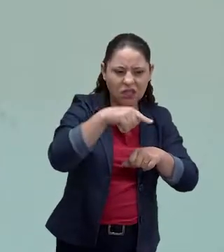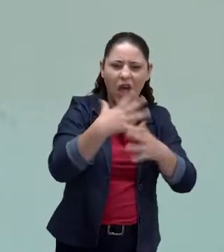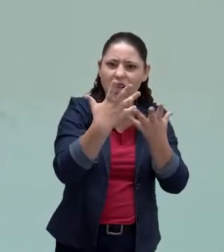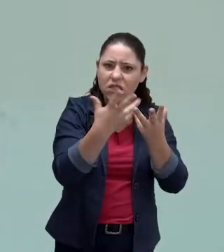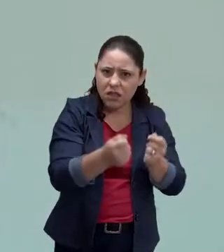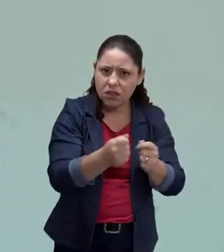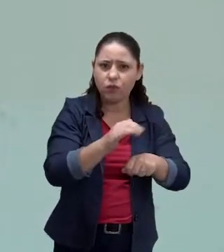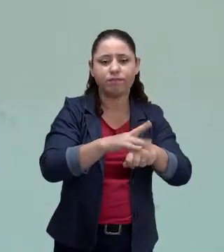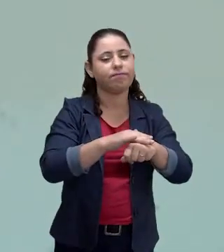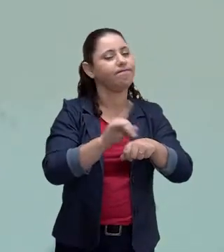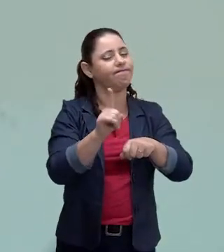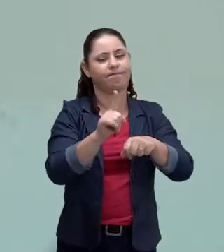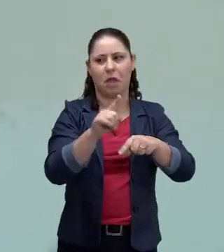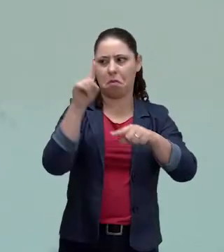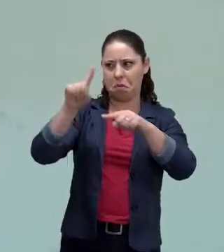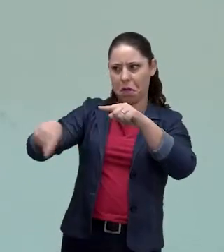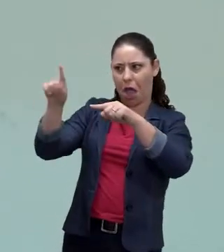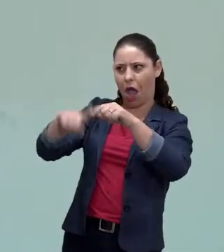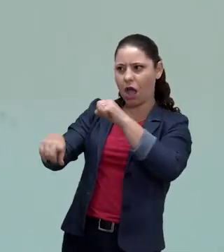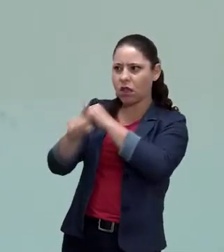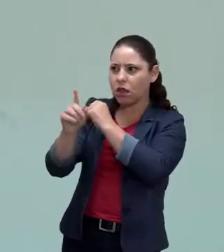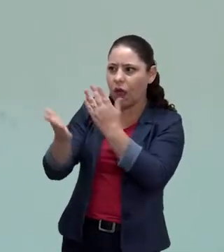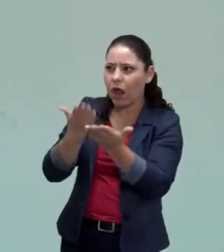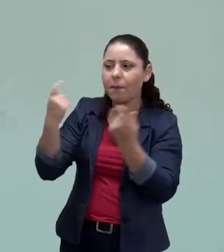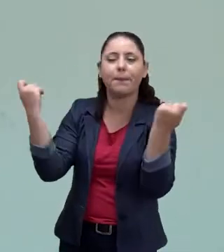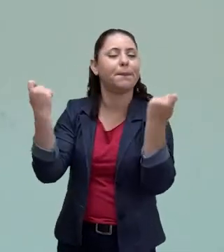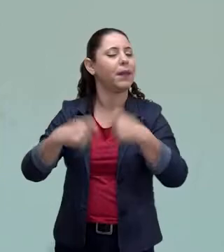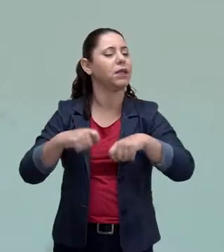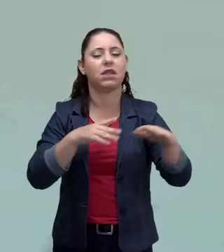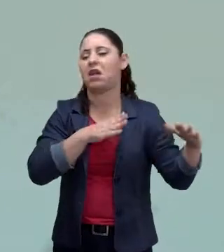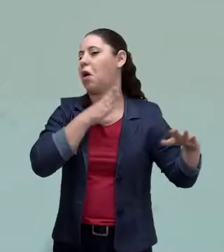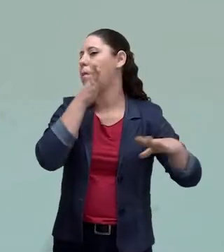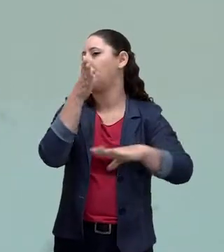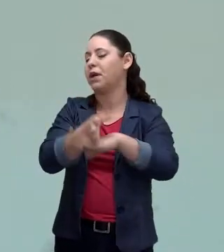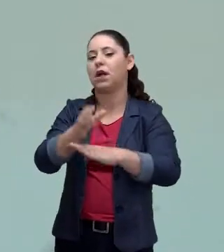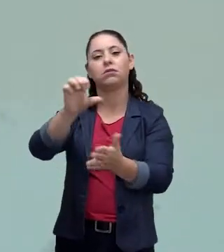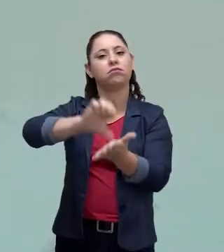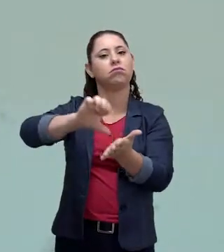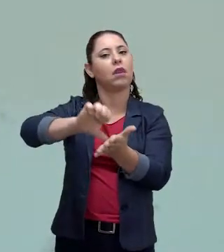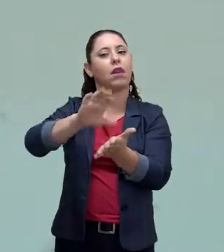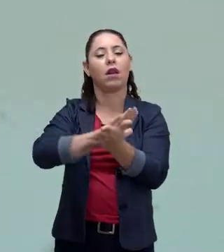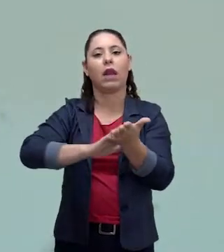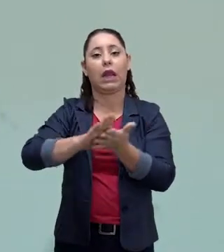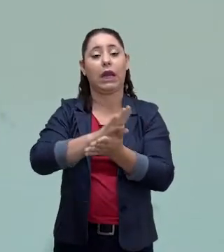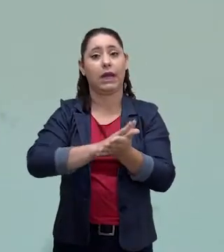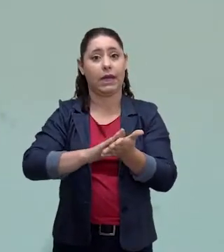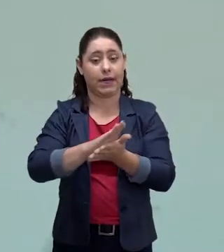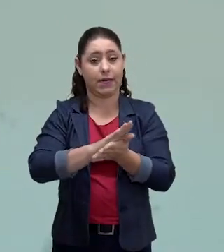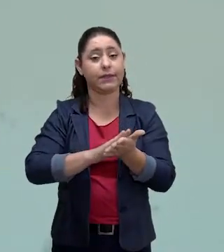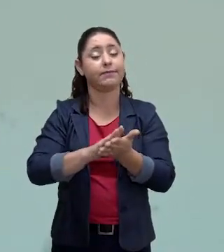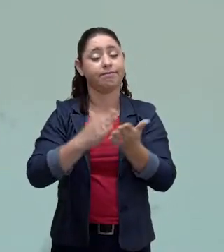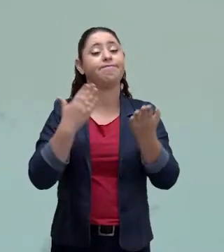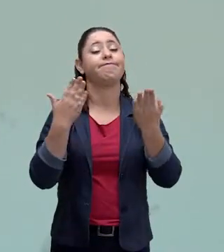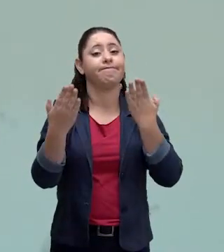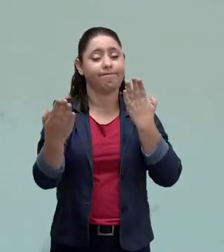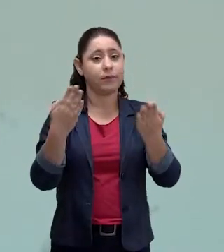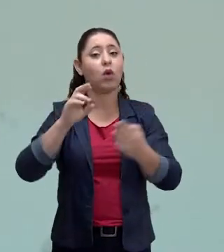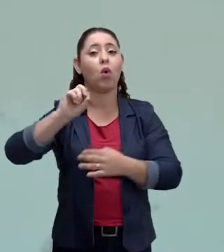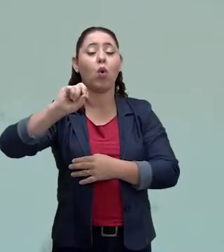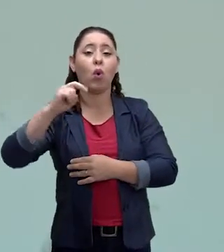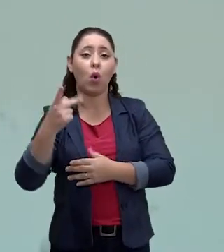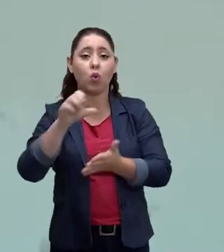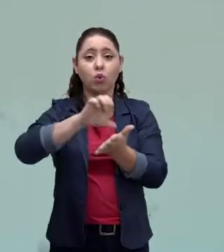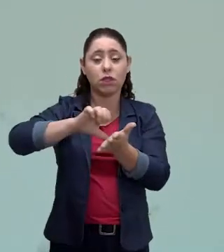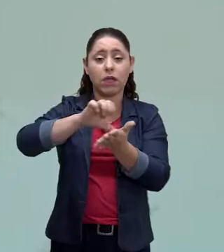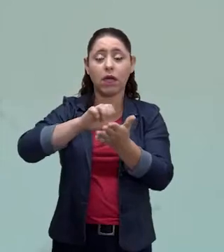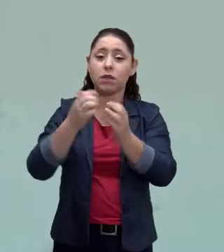sua condição, então ele recusa o tratamento, ele não quer ir até o centro de atendimento psicossocial